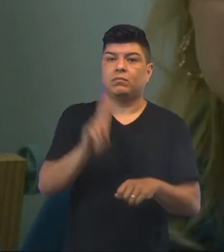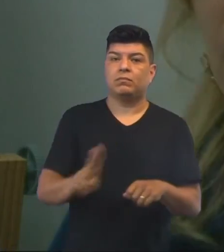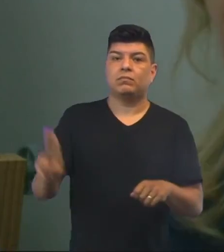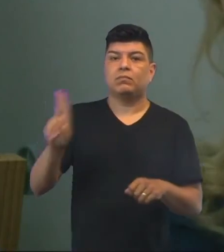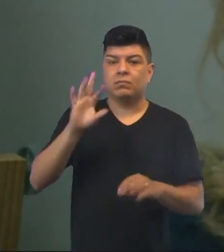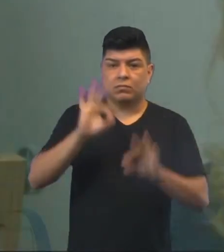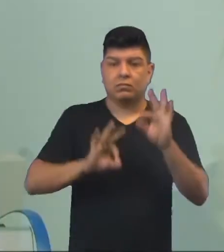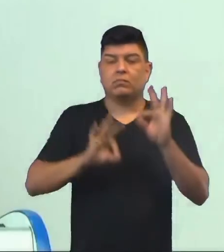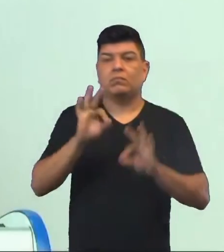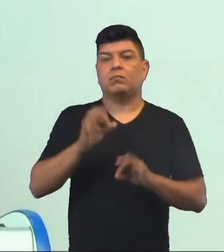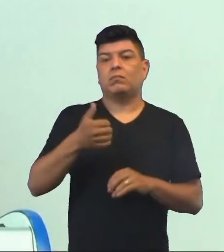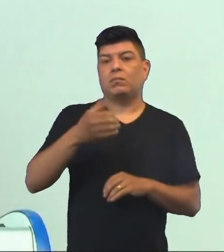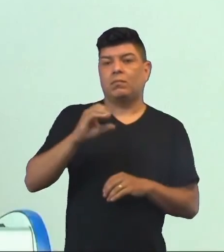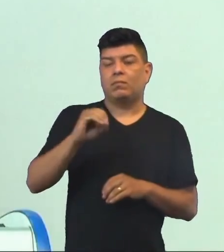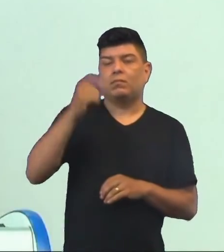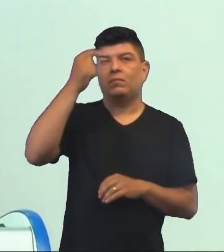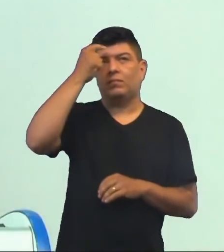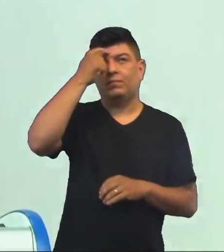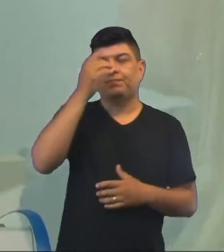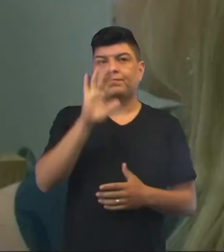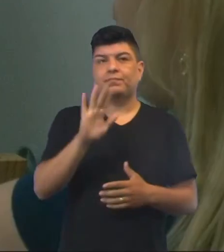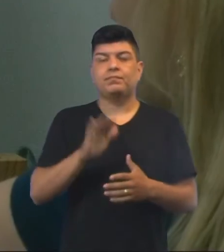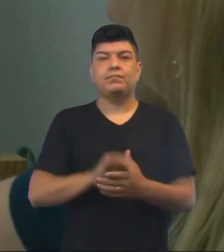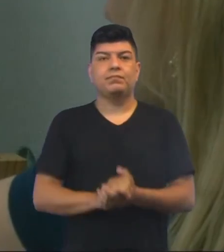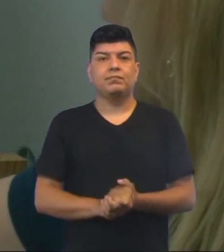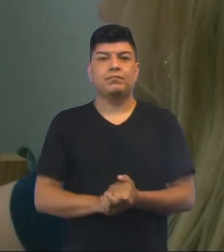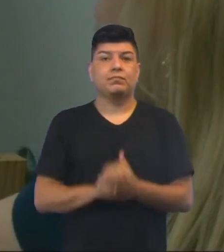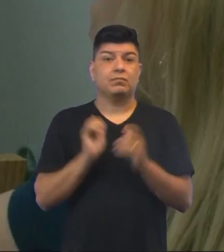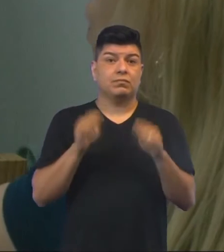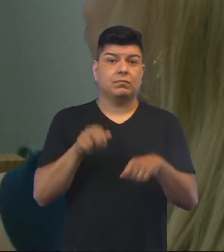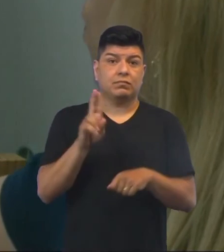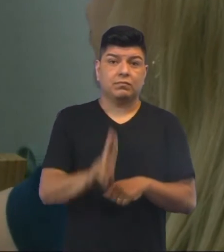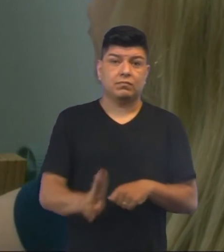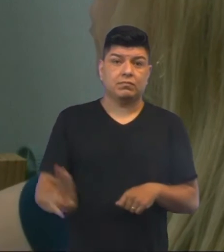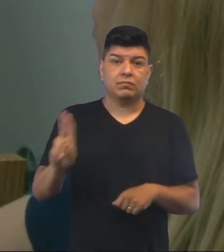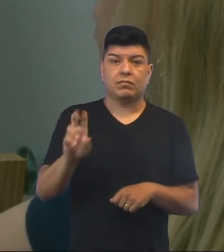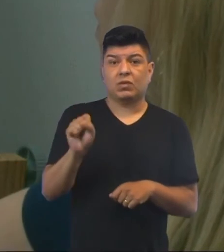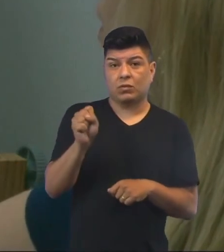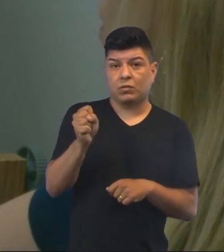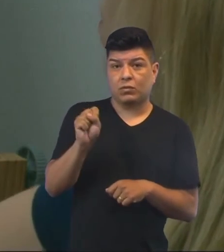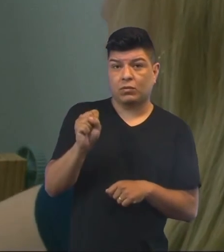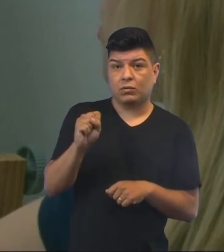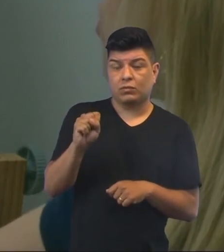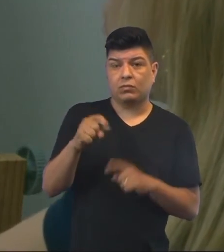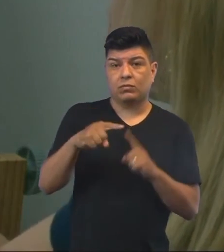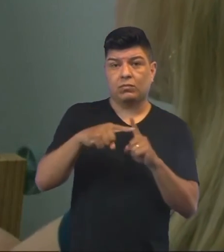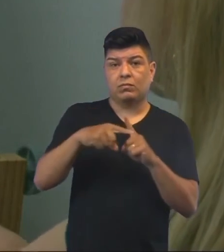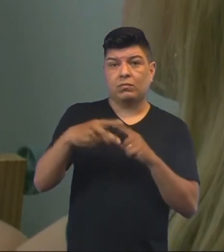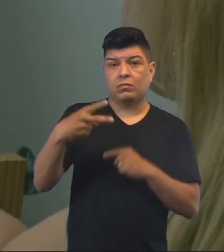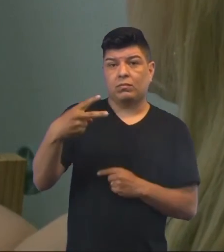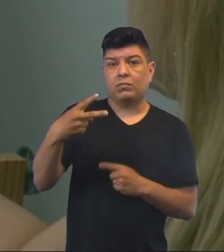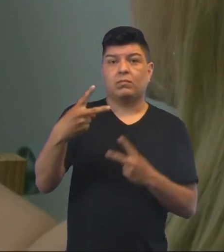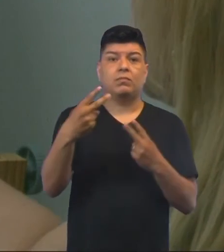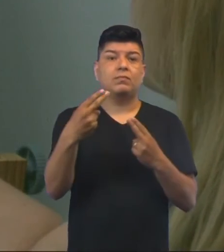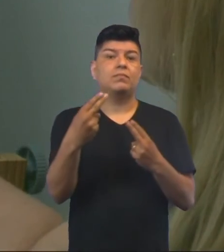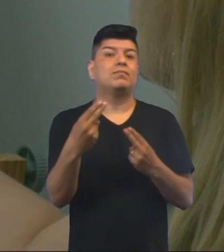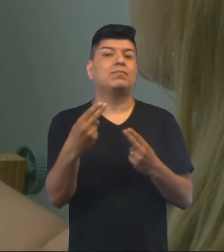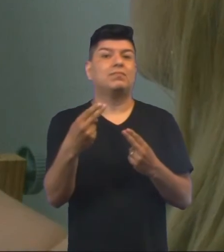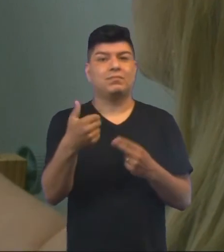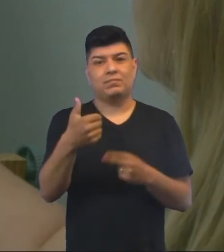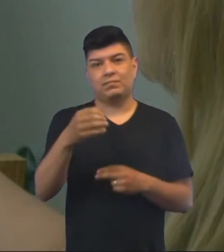montar 10 eu penso aqui eu posso pegar oito mais dois